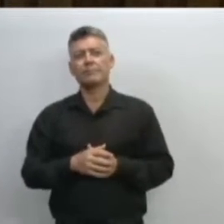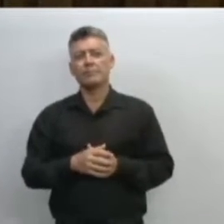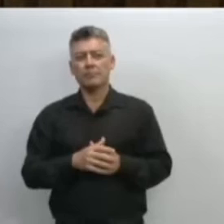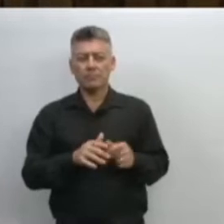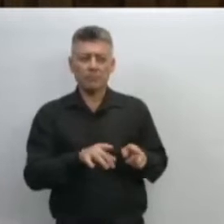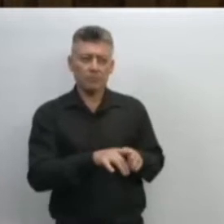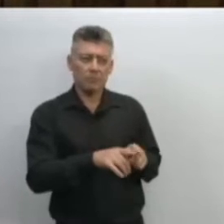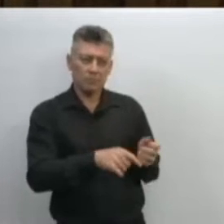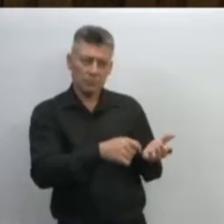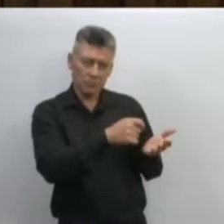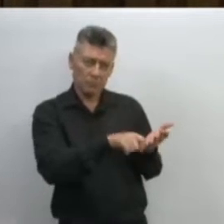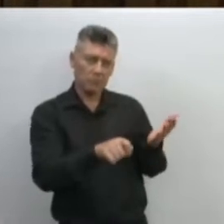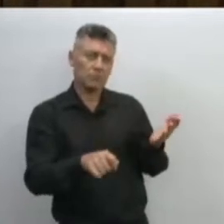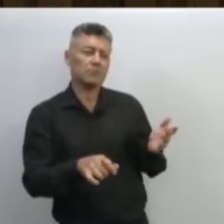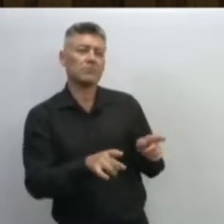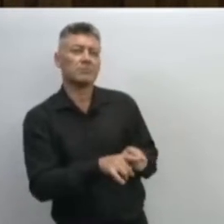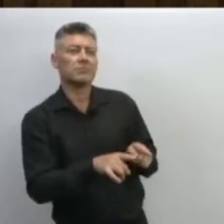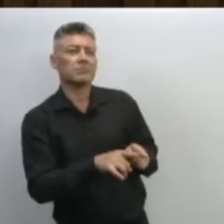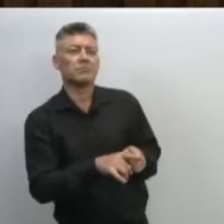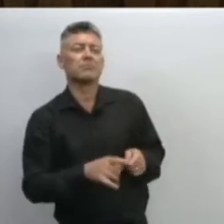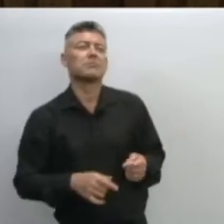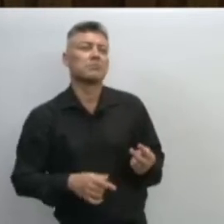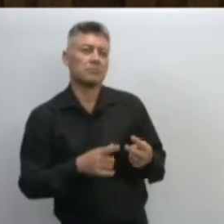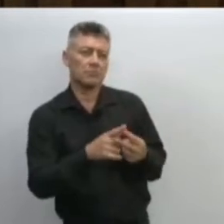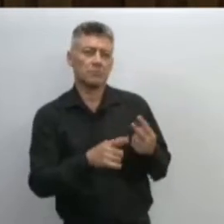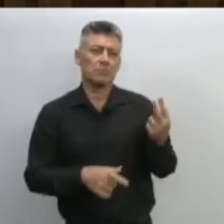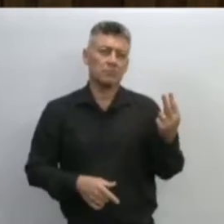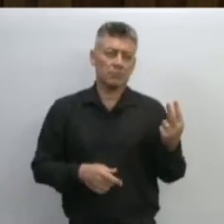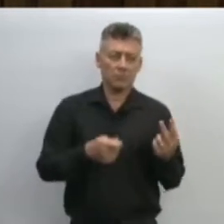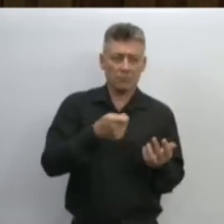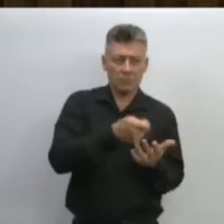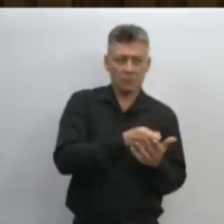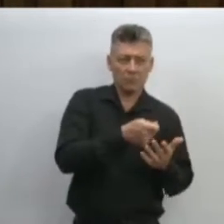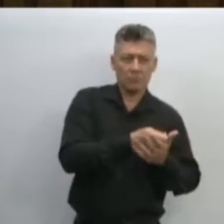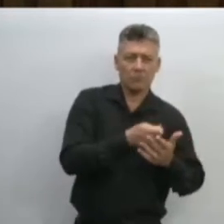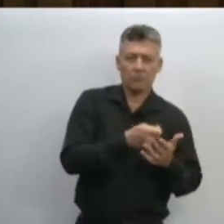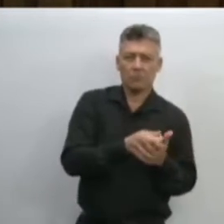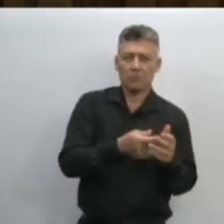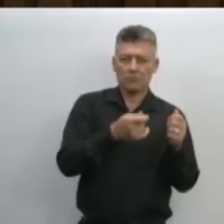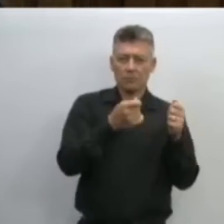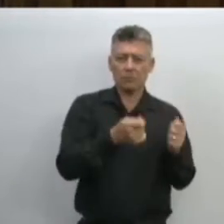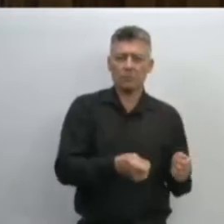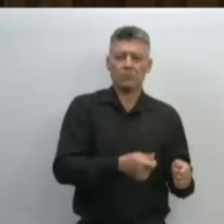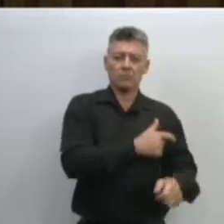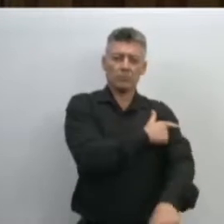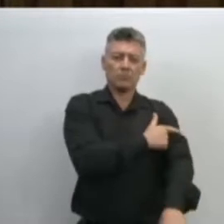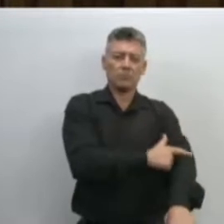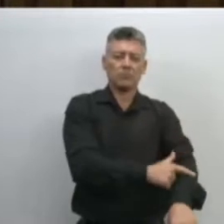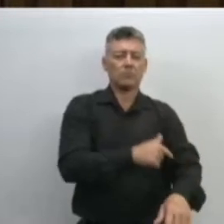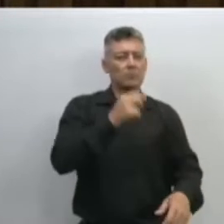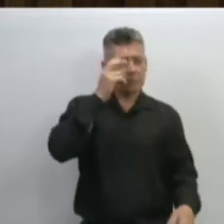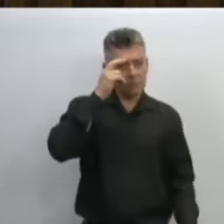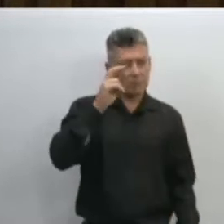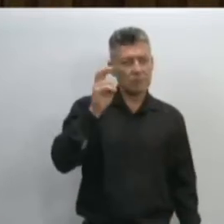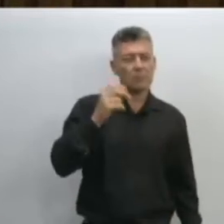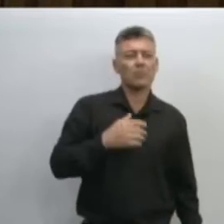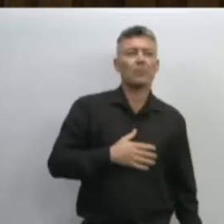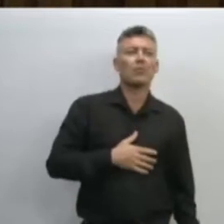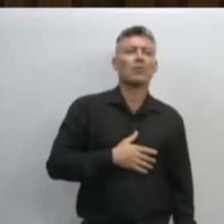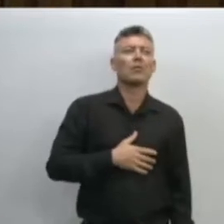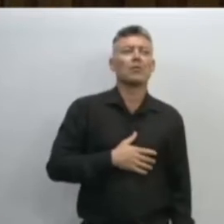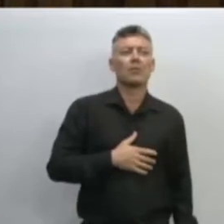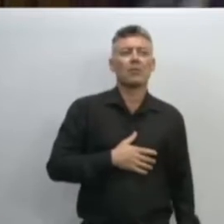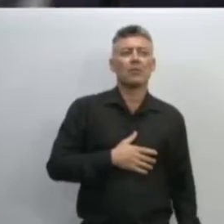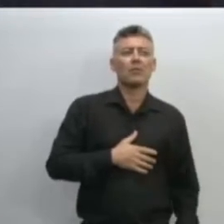da justificativa, ter passado pelas duas comissões obrigatórias de Justiça, Educação e Cultura, agora submeto